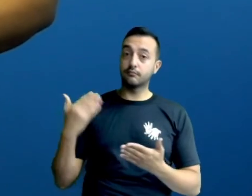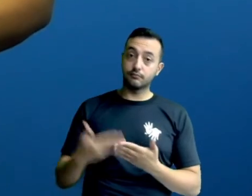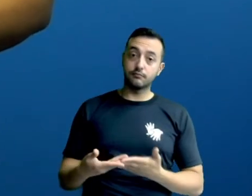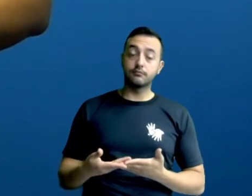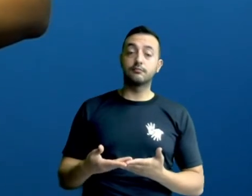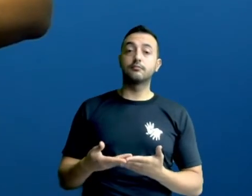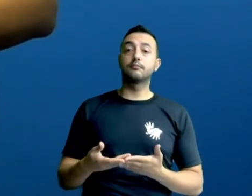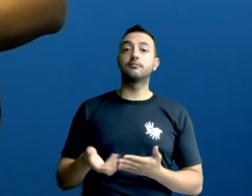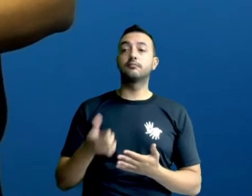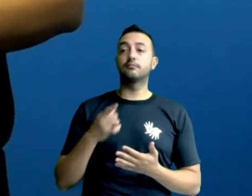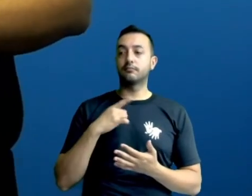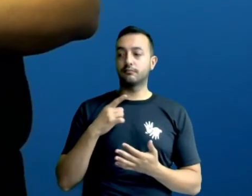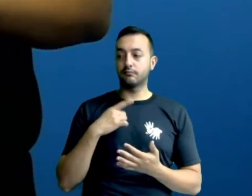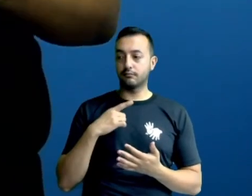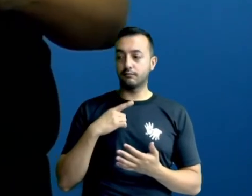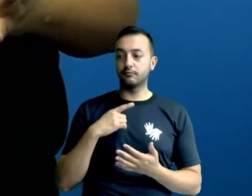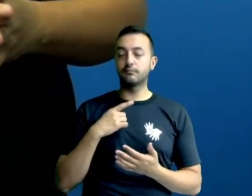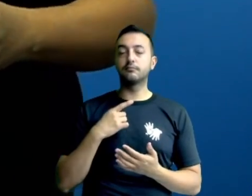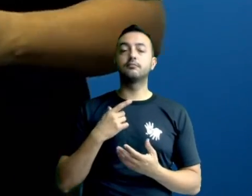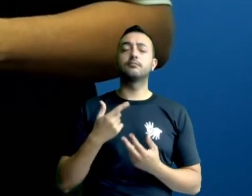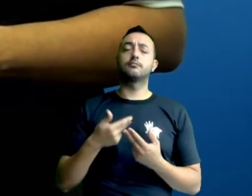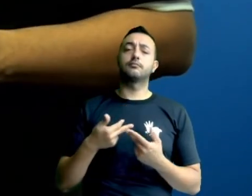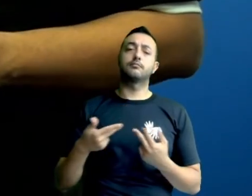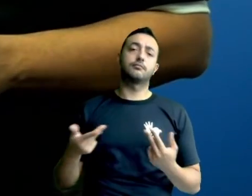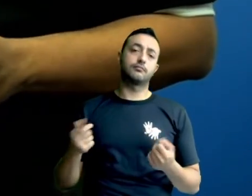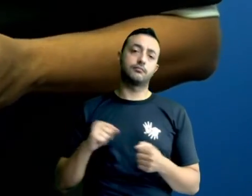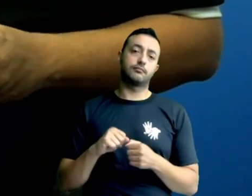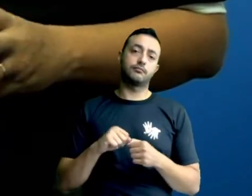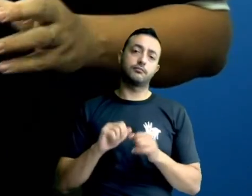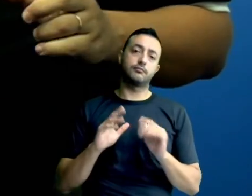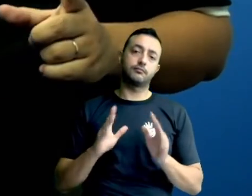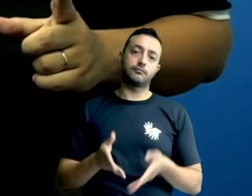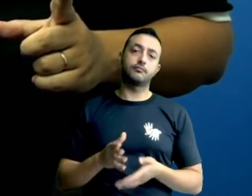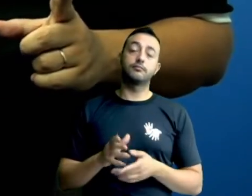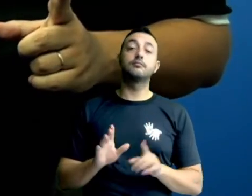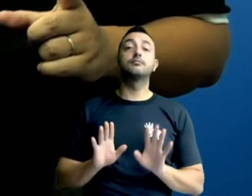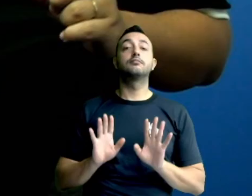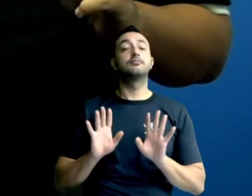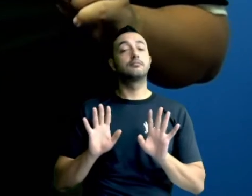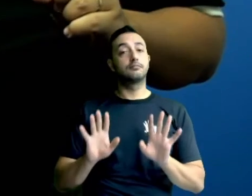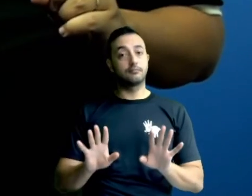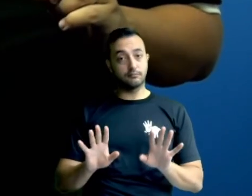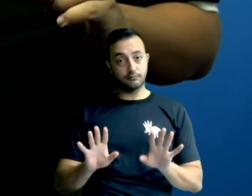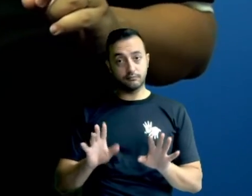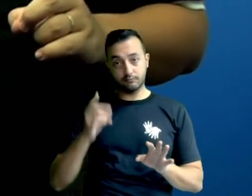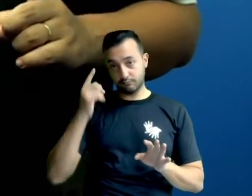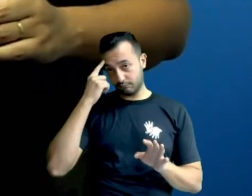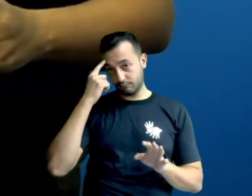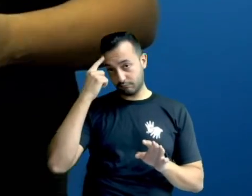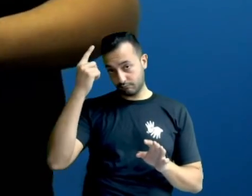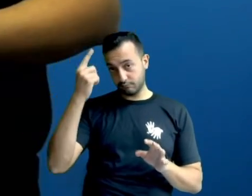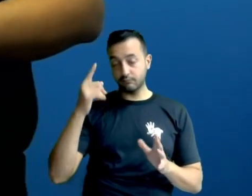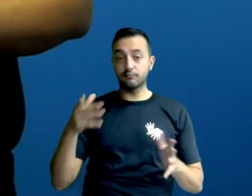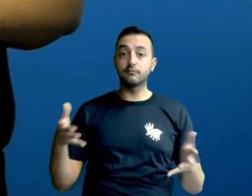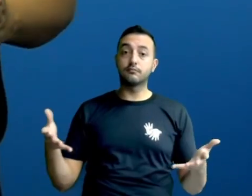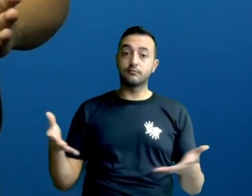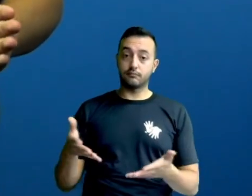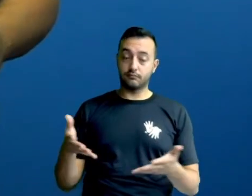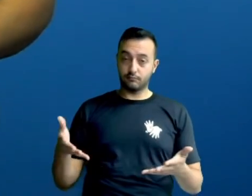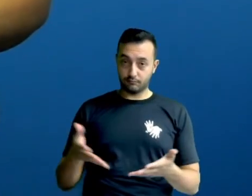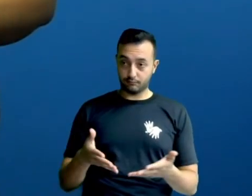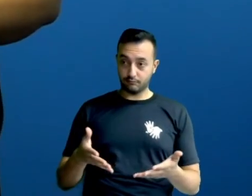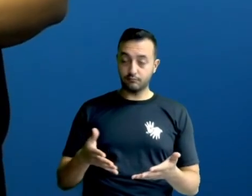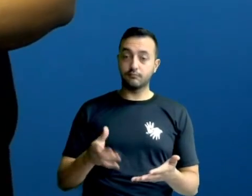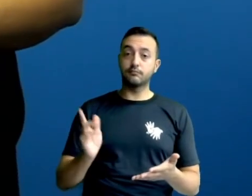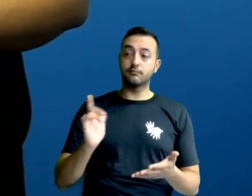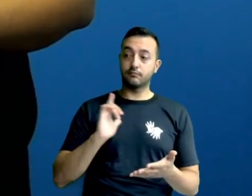aqui, a gente já tem muita coisa já feita. Mas lembre-se que agora a gente vai para a